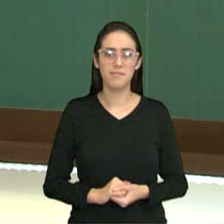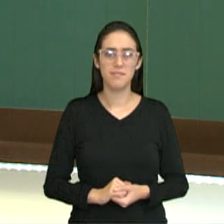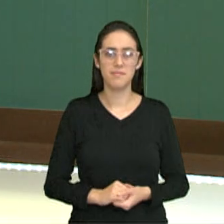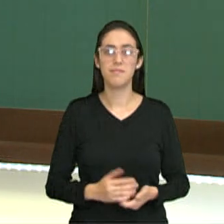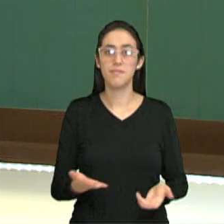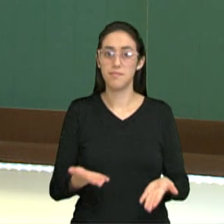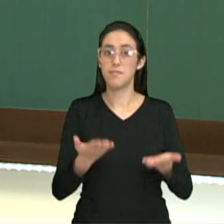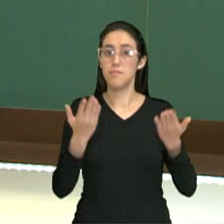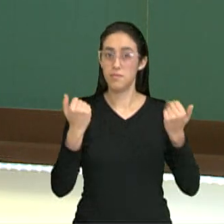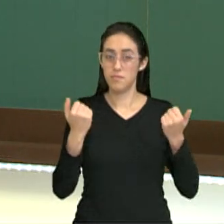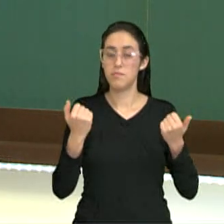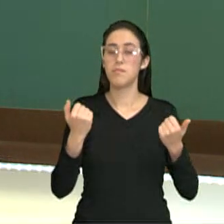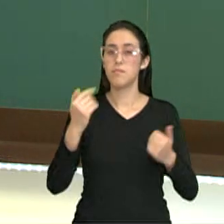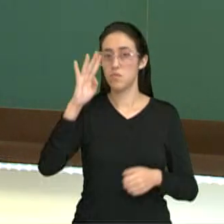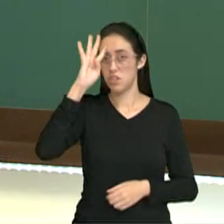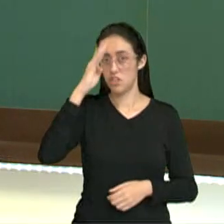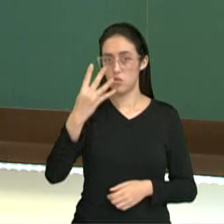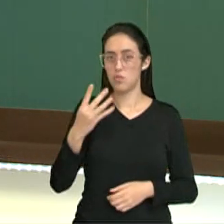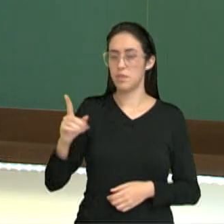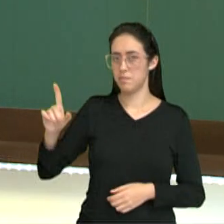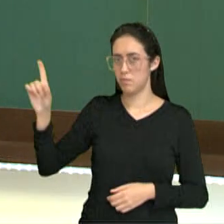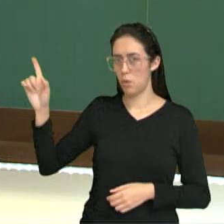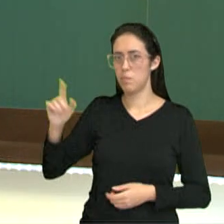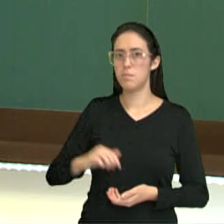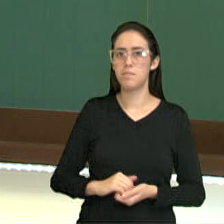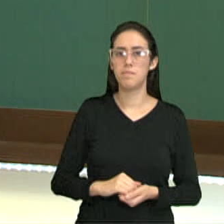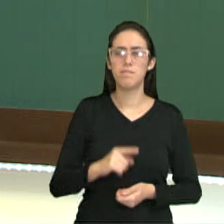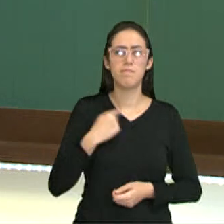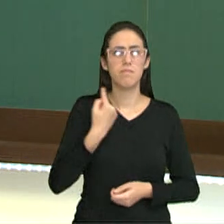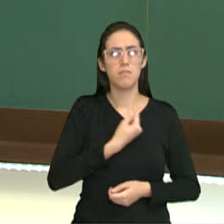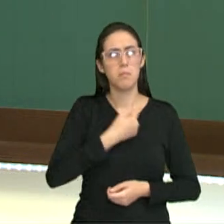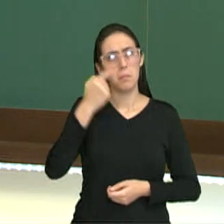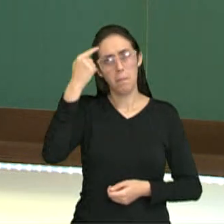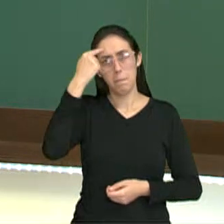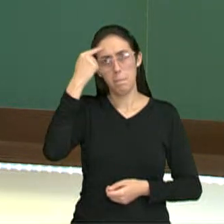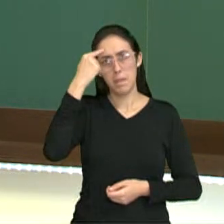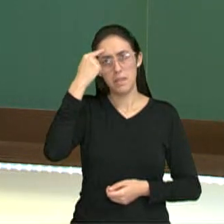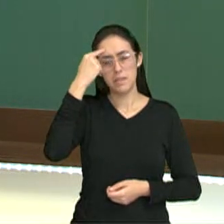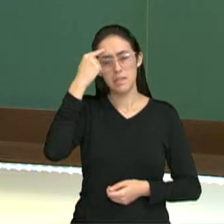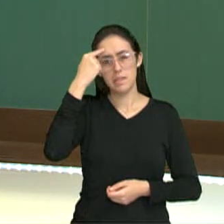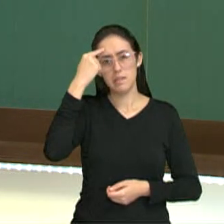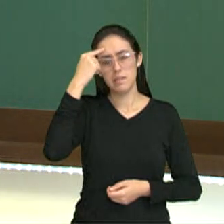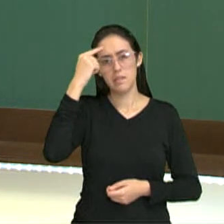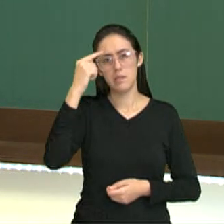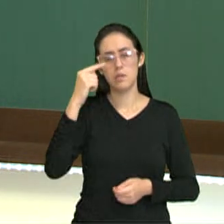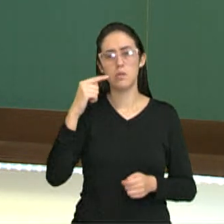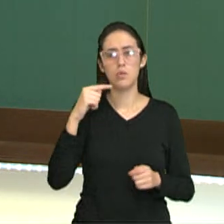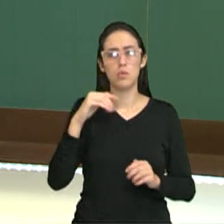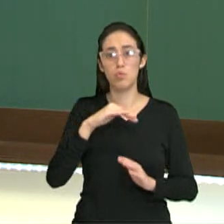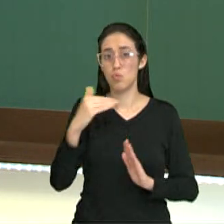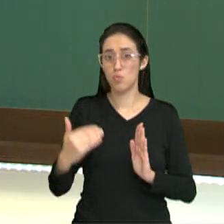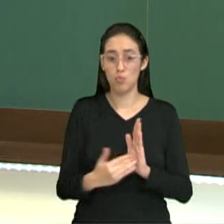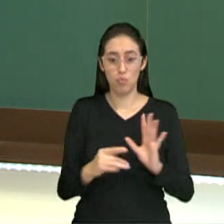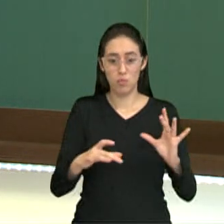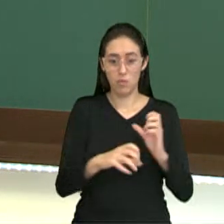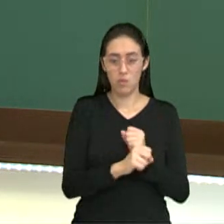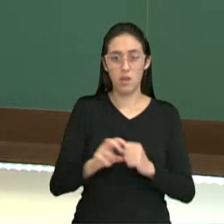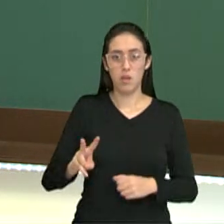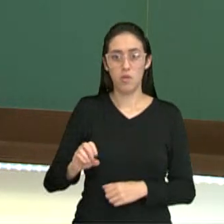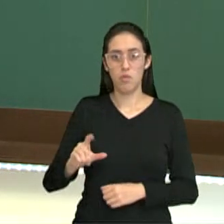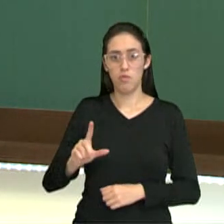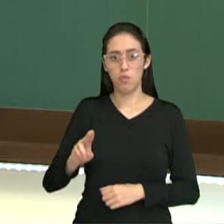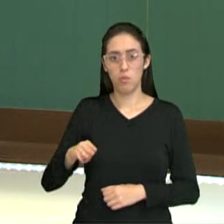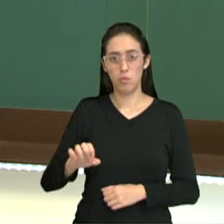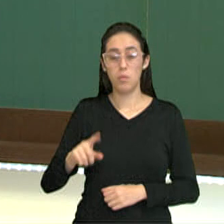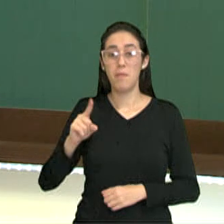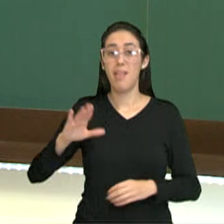Então vamos lá, pessoal, o cálculo aqui. Então vamos pensar que tudo que a gente calcular no volume vai ser a capacidade